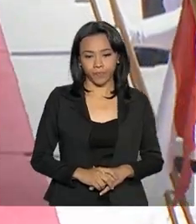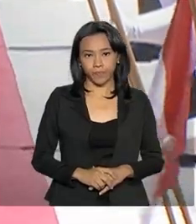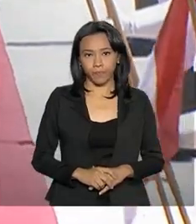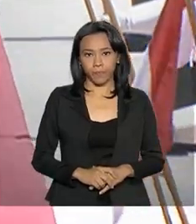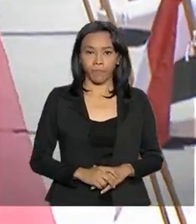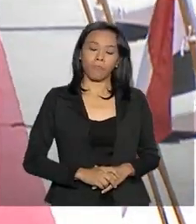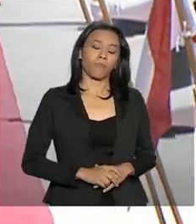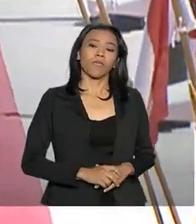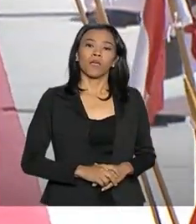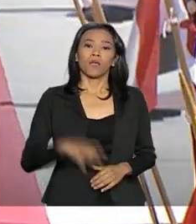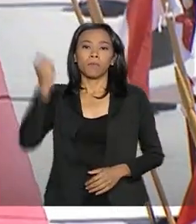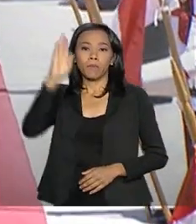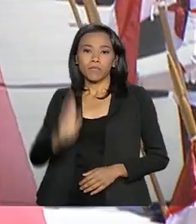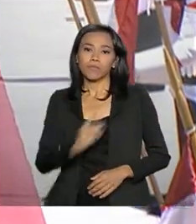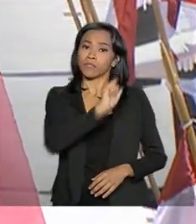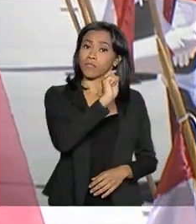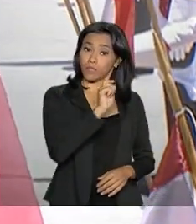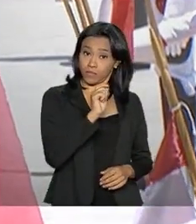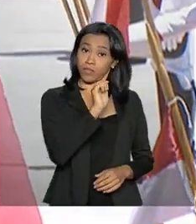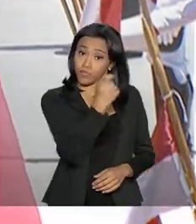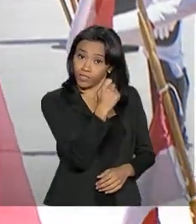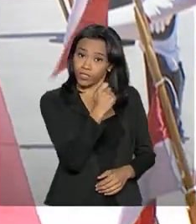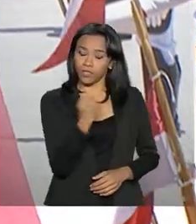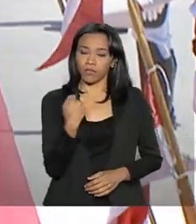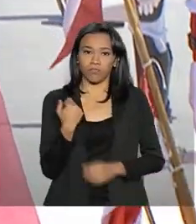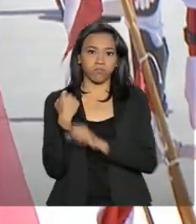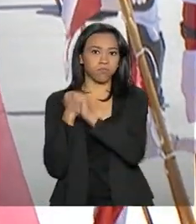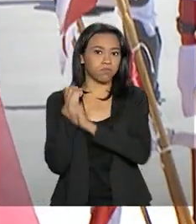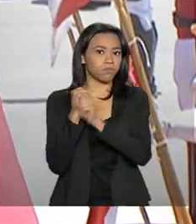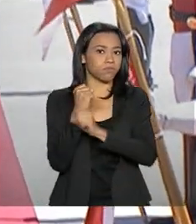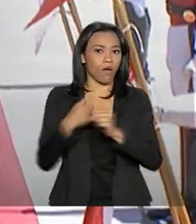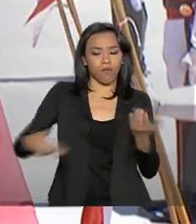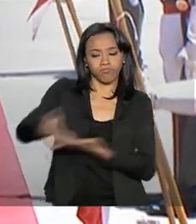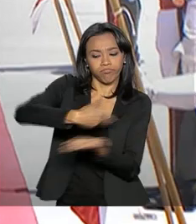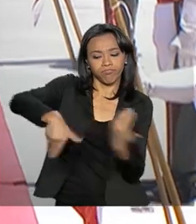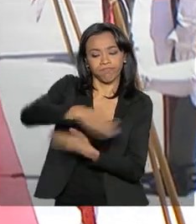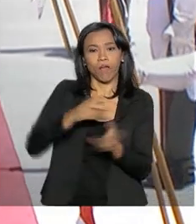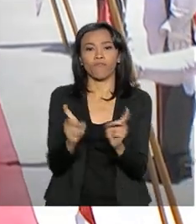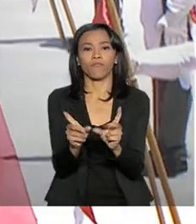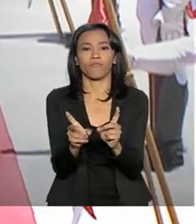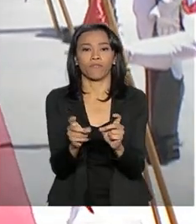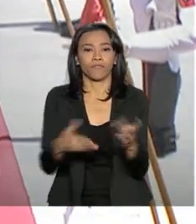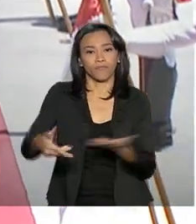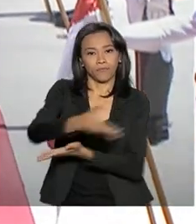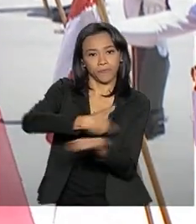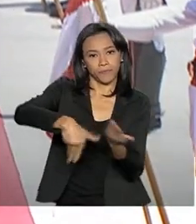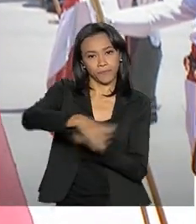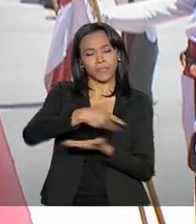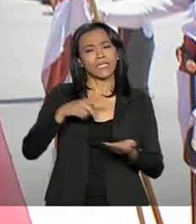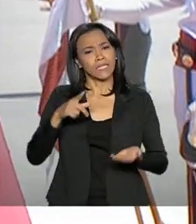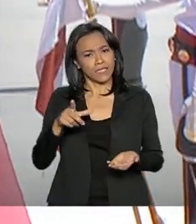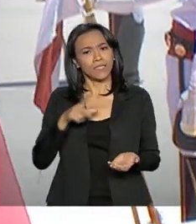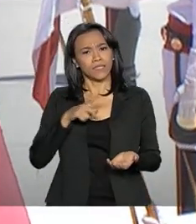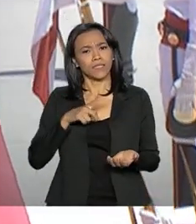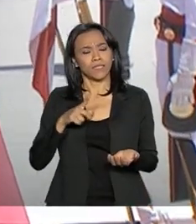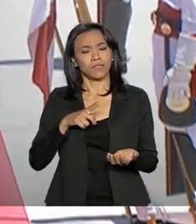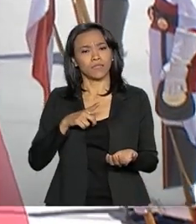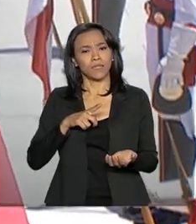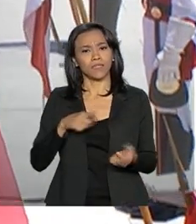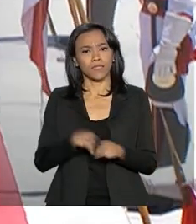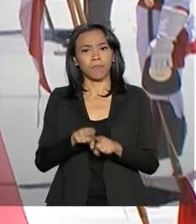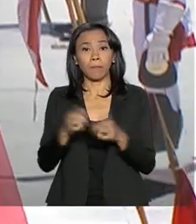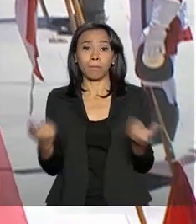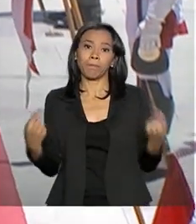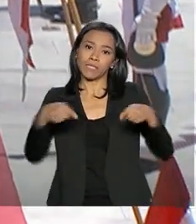Brasil e Argentina têm uma extensa cooperação comercial e são também parceiros na diplomacia